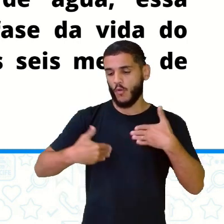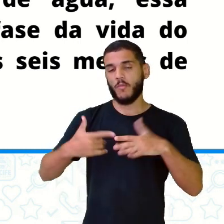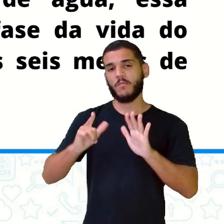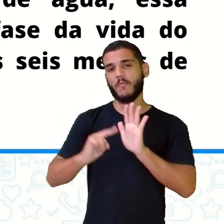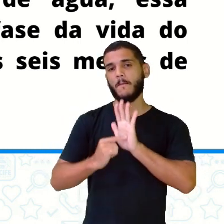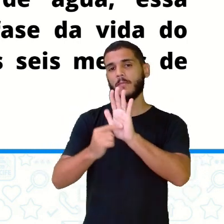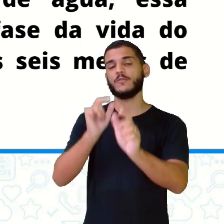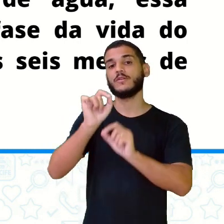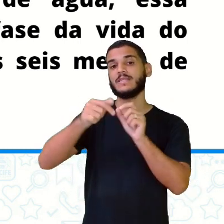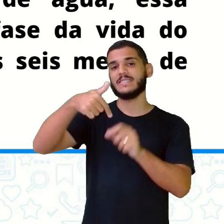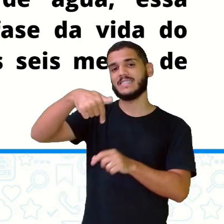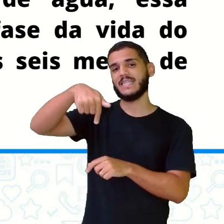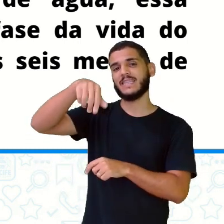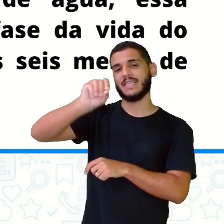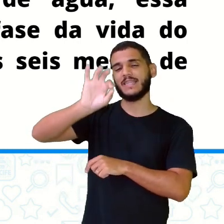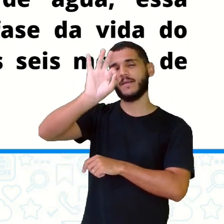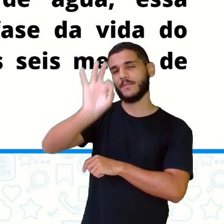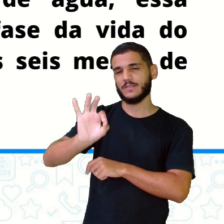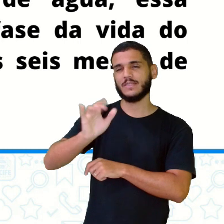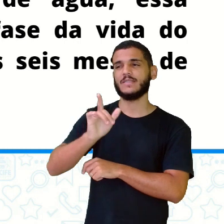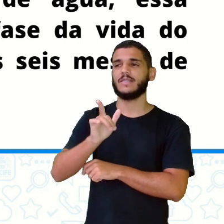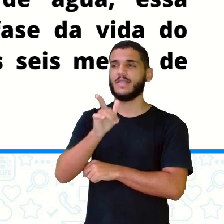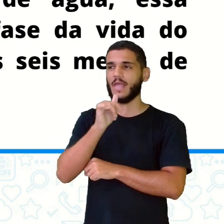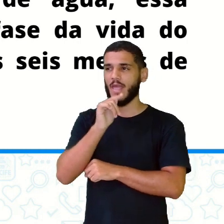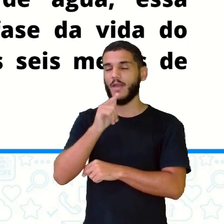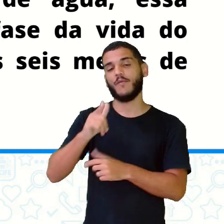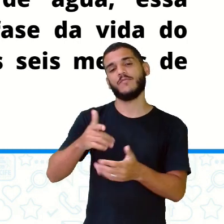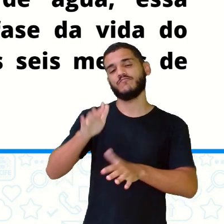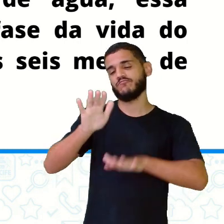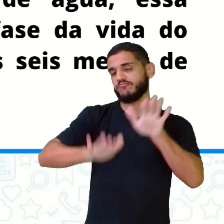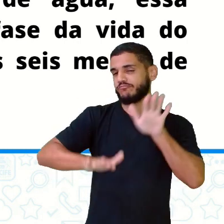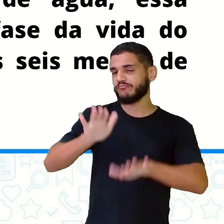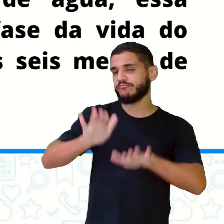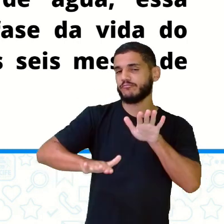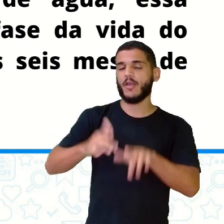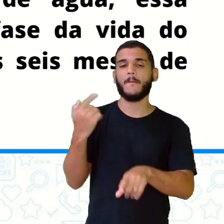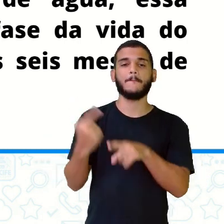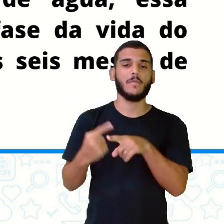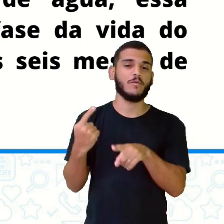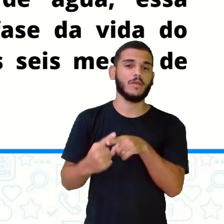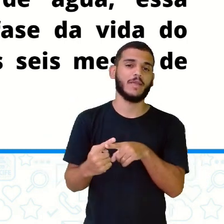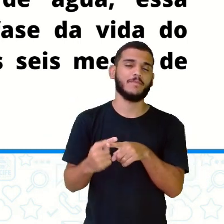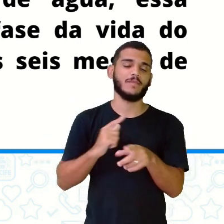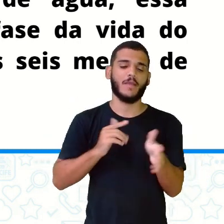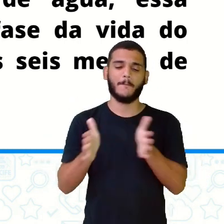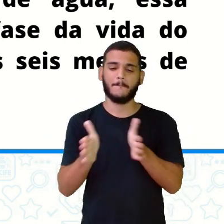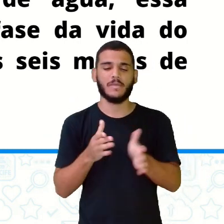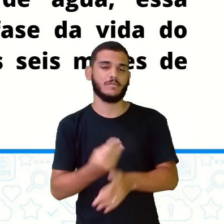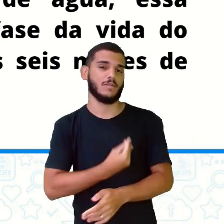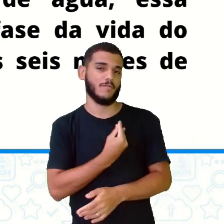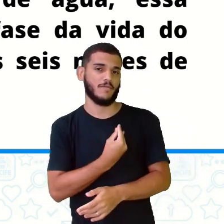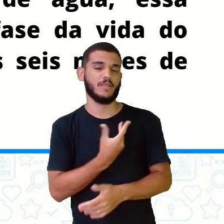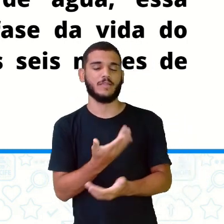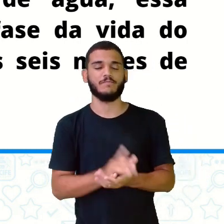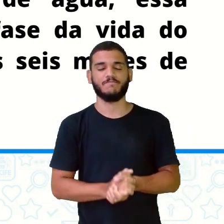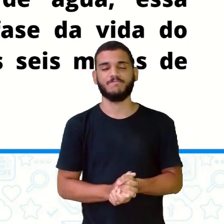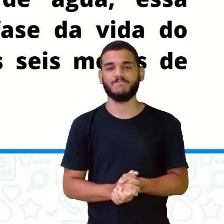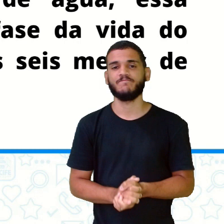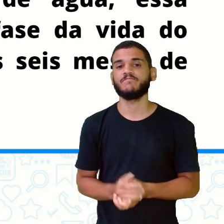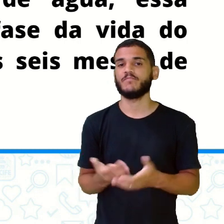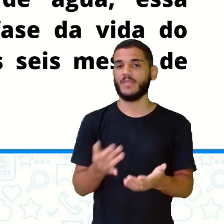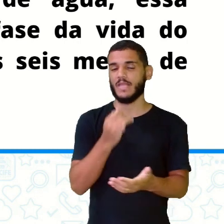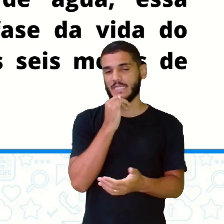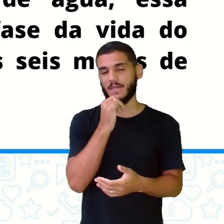de 70% de água. Essa quantidade varia de acordo com a fase da vida do indivíduo,